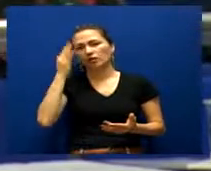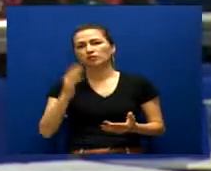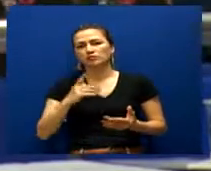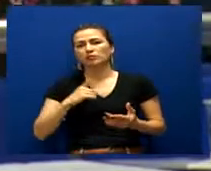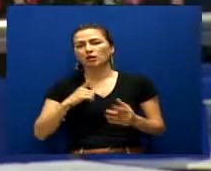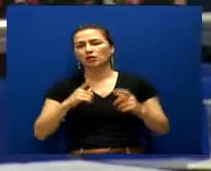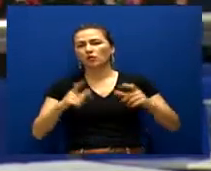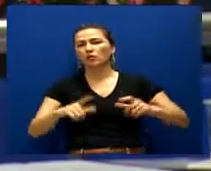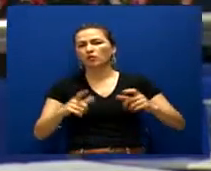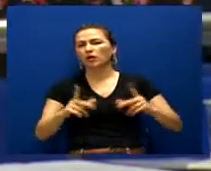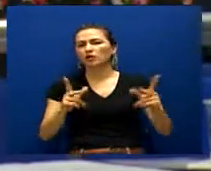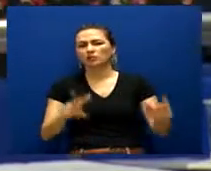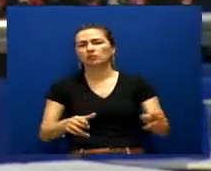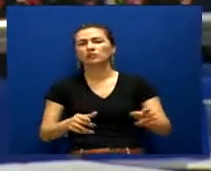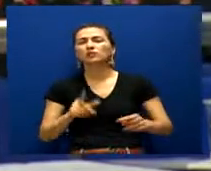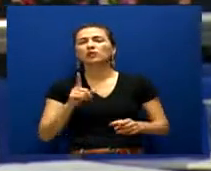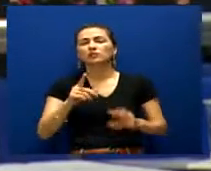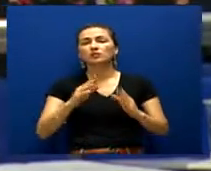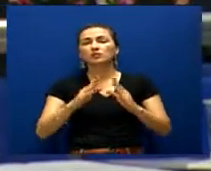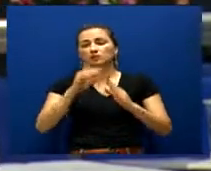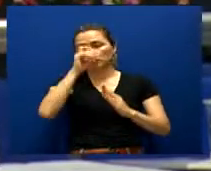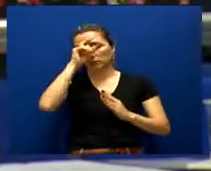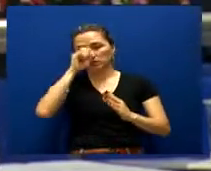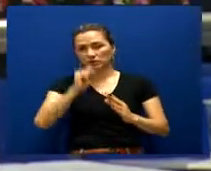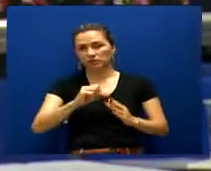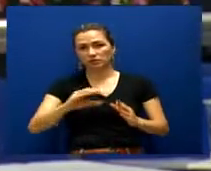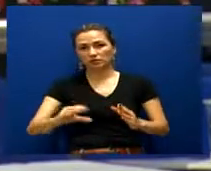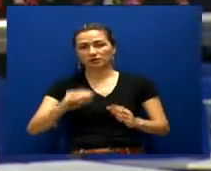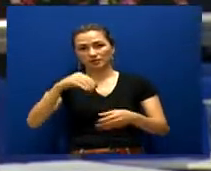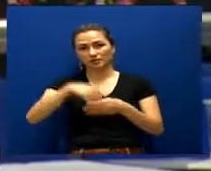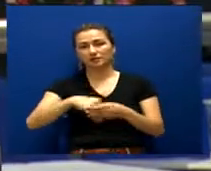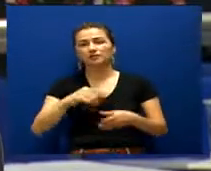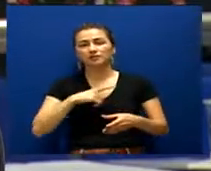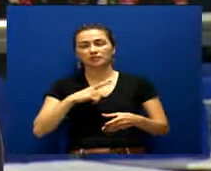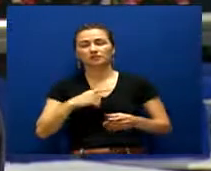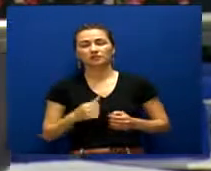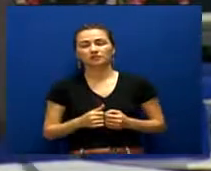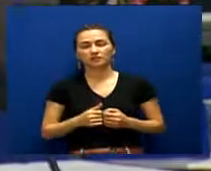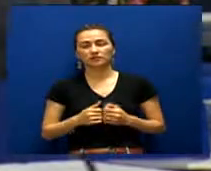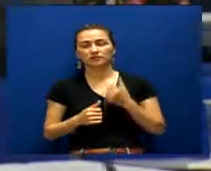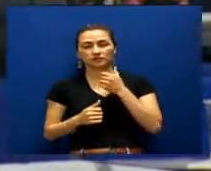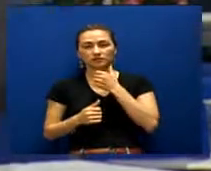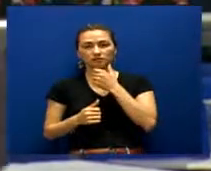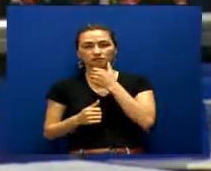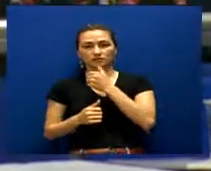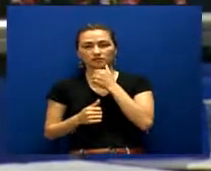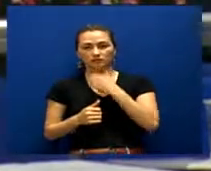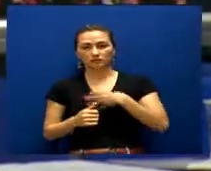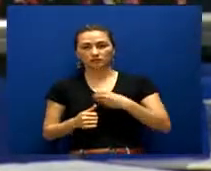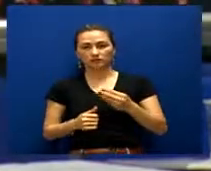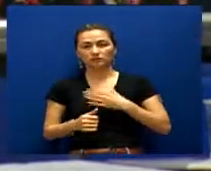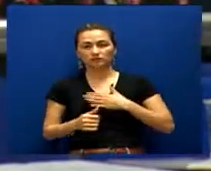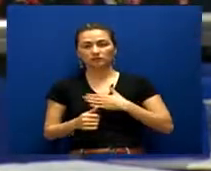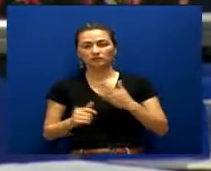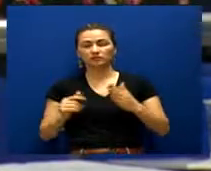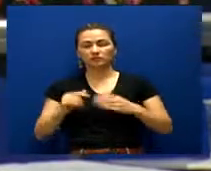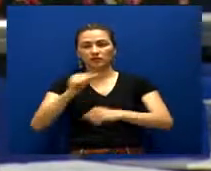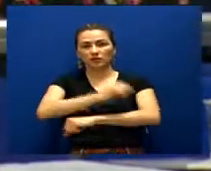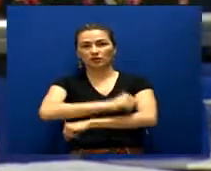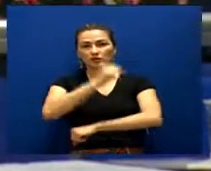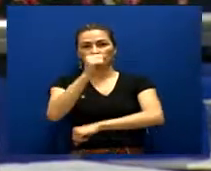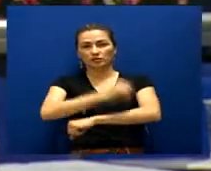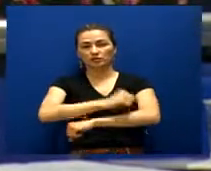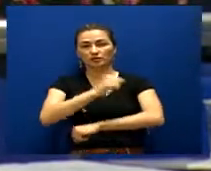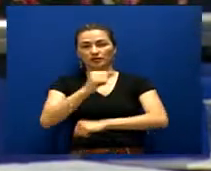O senhor lembra como é que era? Minha filha foi tratada lá. Ela caiu da janela do primeiro andar e